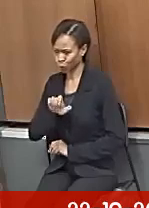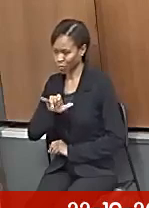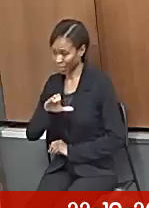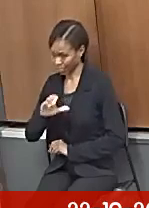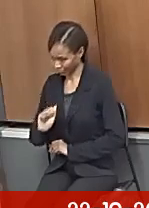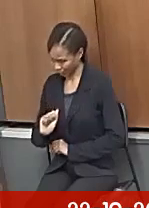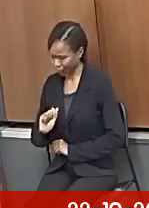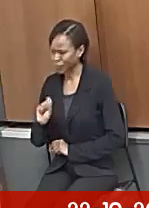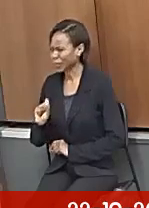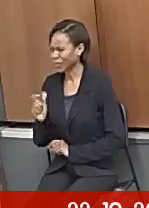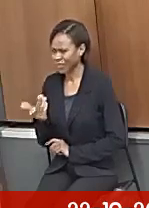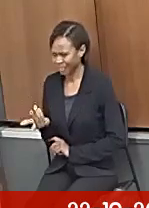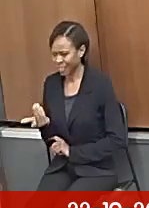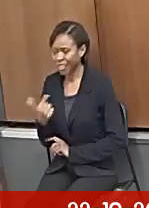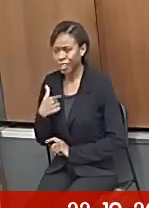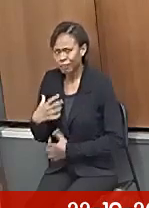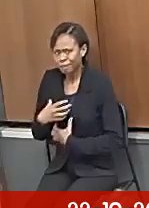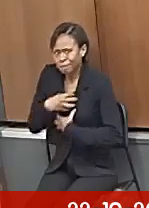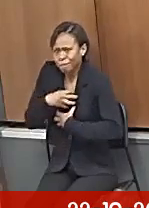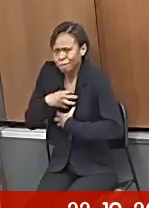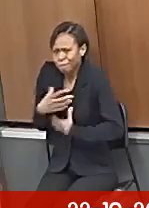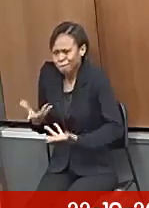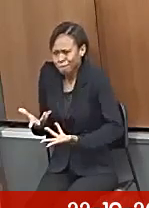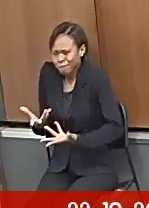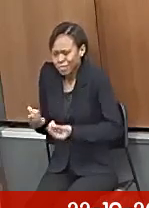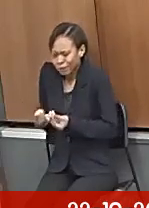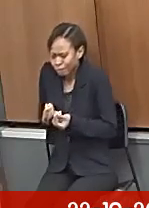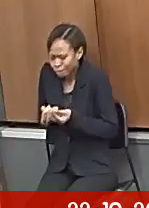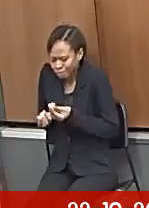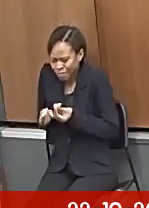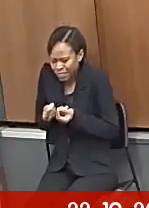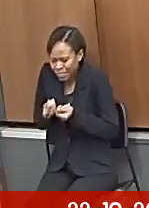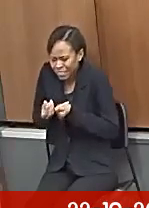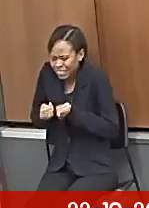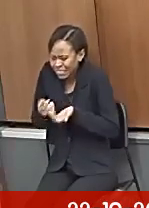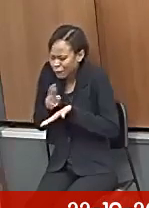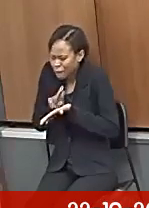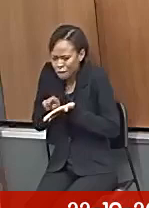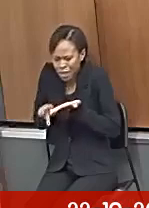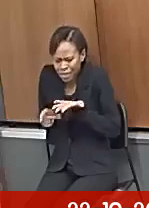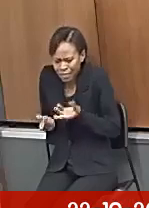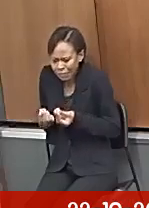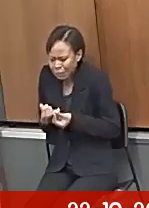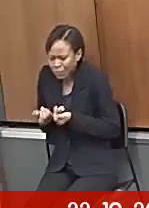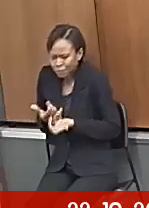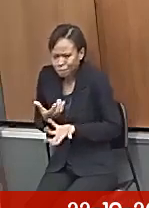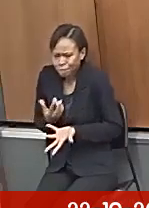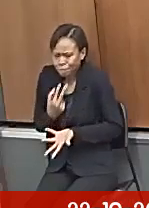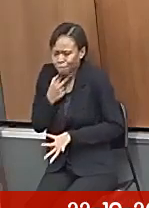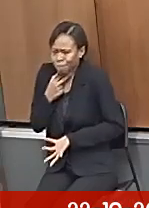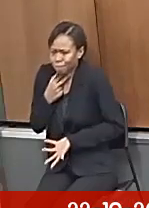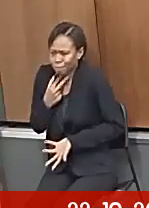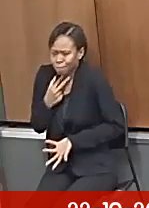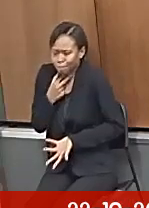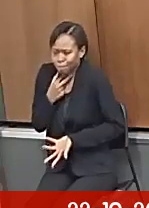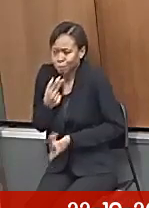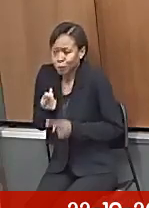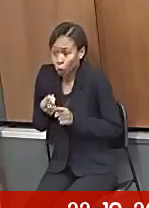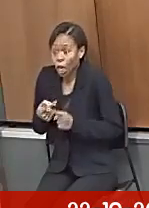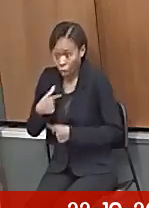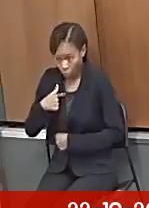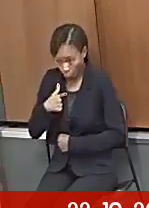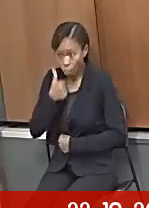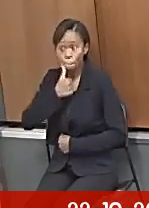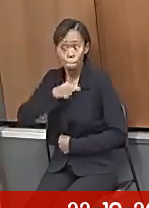impactada, apesar de a sensibilidade, por várias vezes, eu fiquei extremamente engasgada, porque eu sou